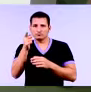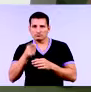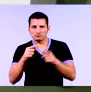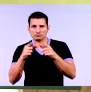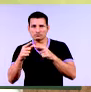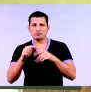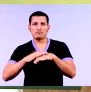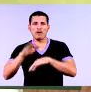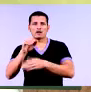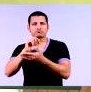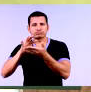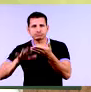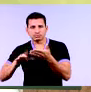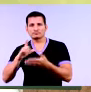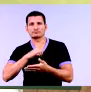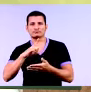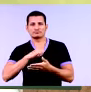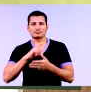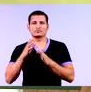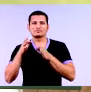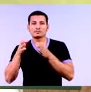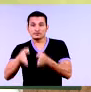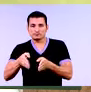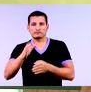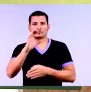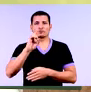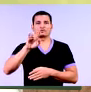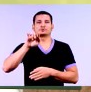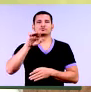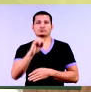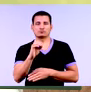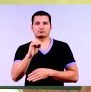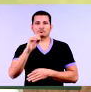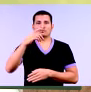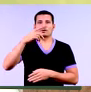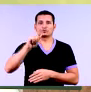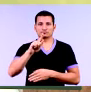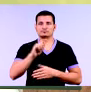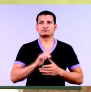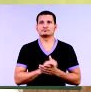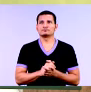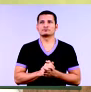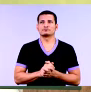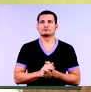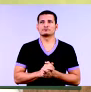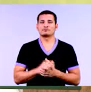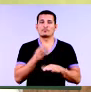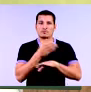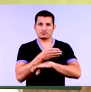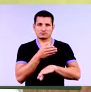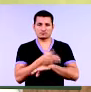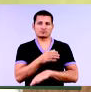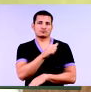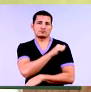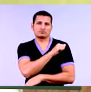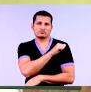informações mais específicas sobre o código da página, né? Então, também para constar, também a participação dos alunos